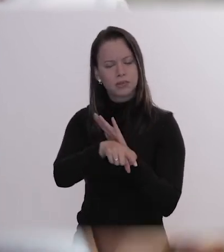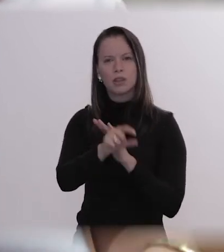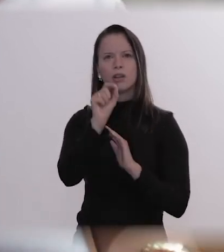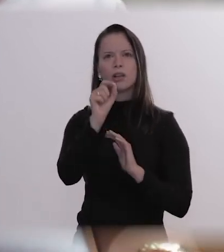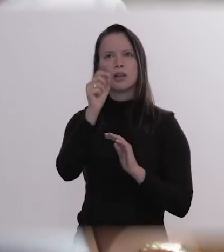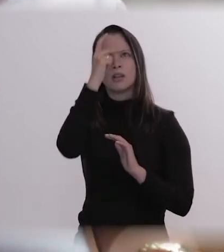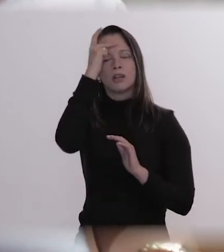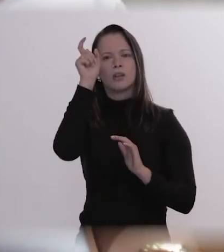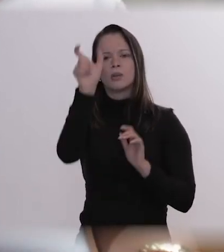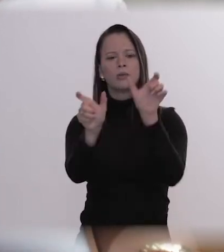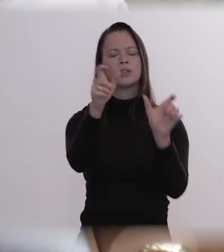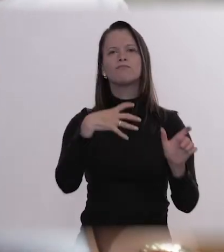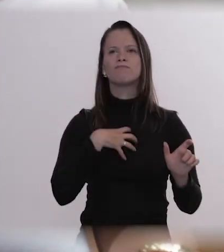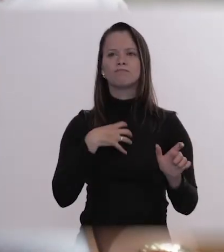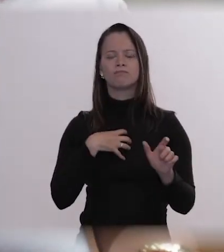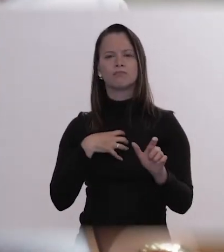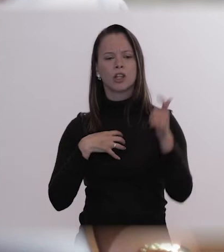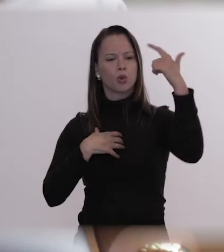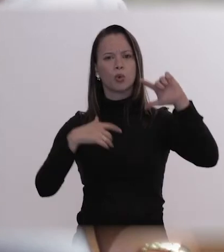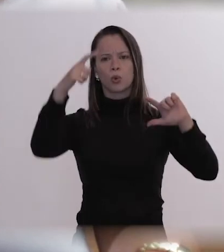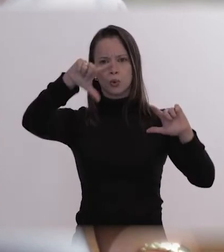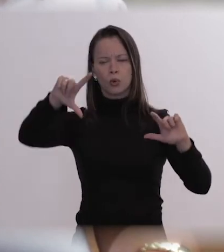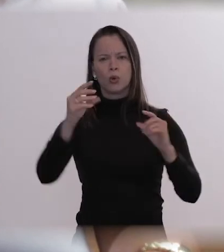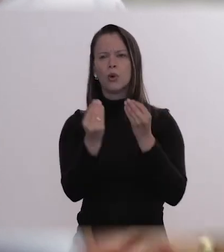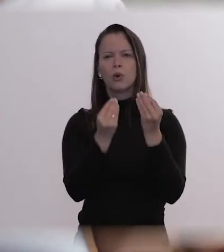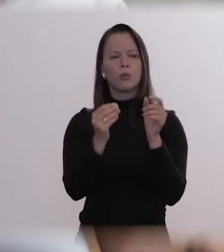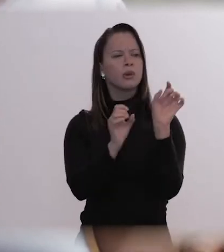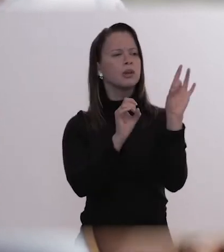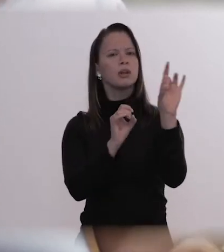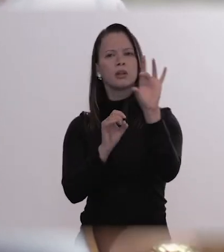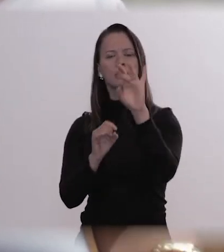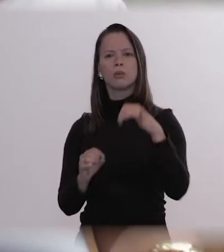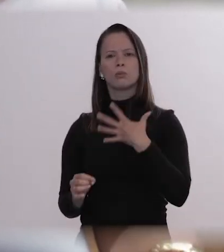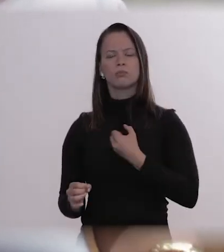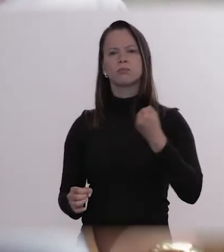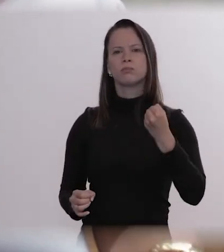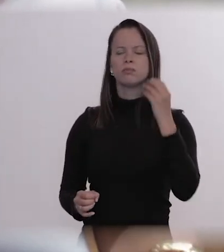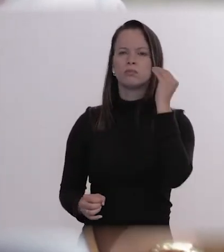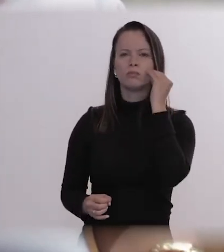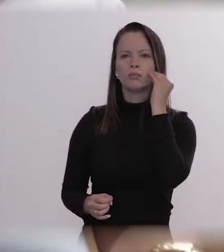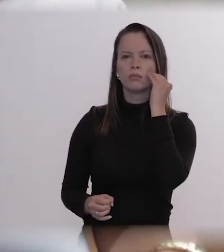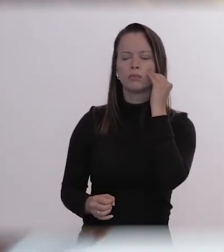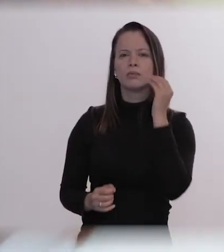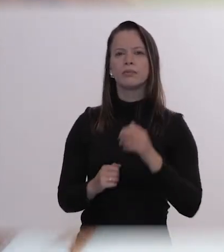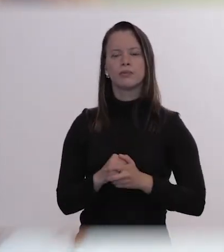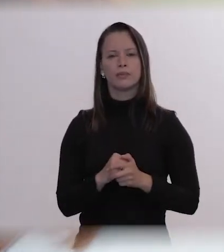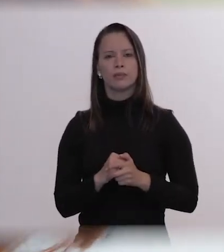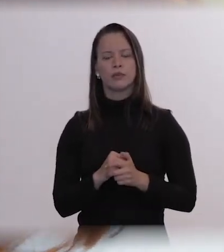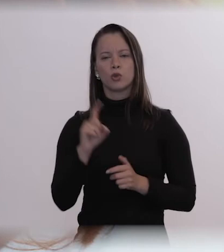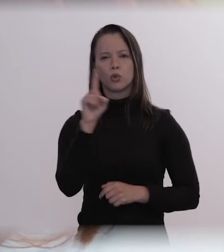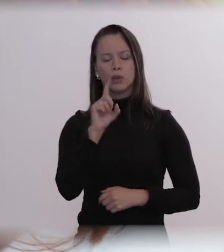as pessoas sentem, de que maneira que leva a cometer o suicídio, que a gente